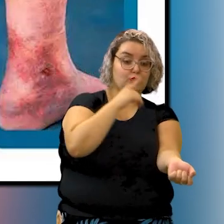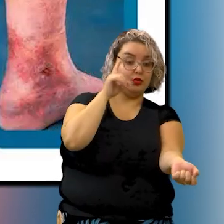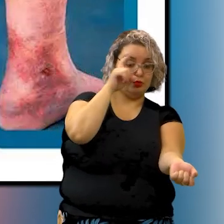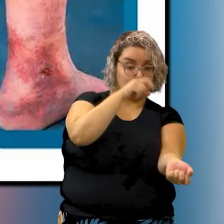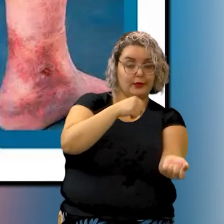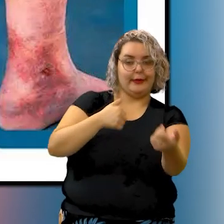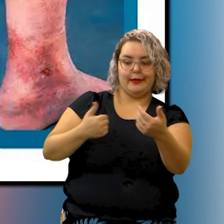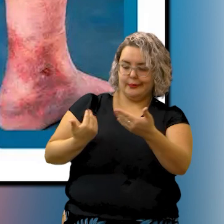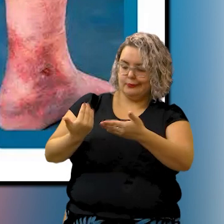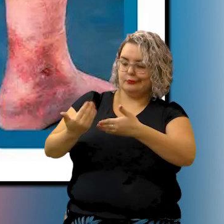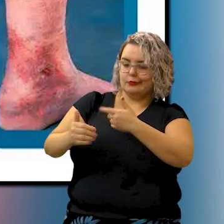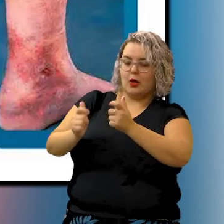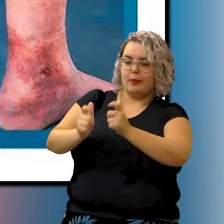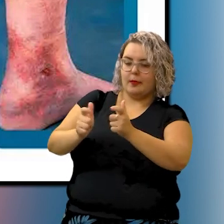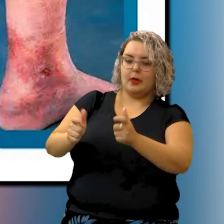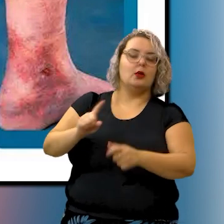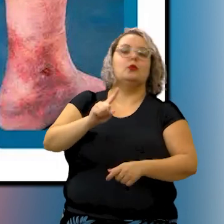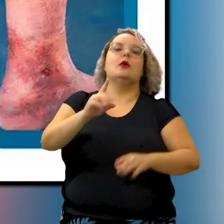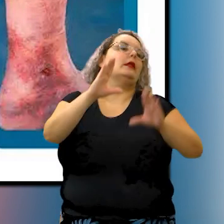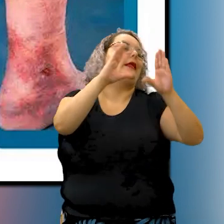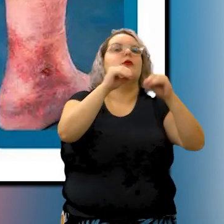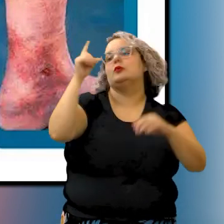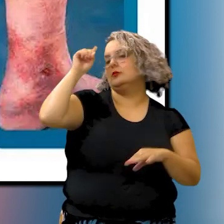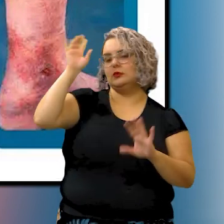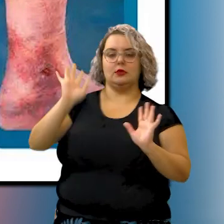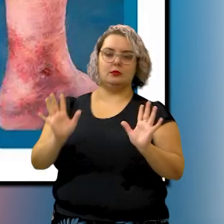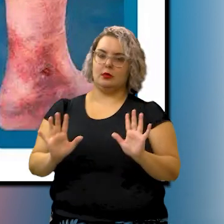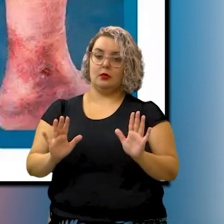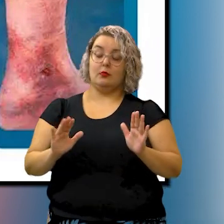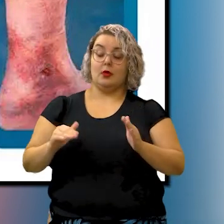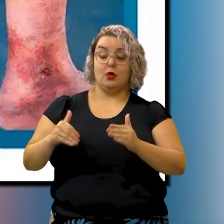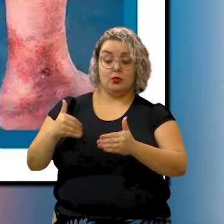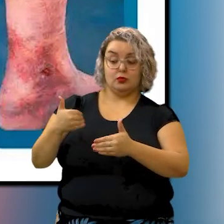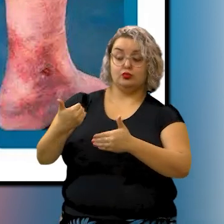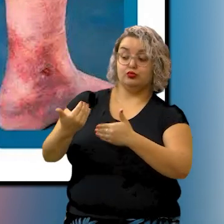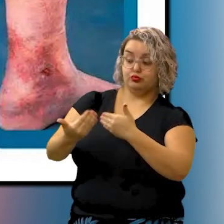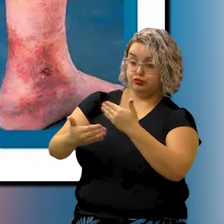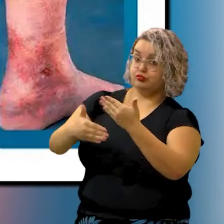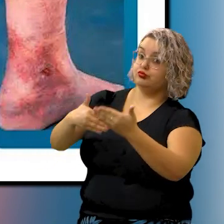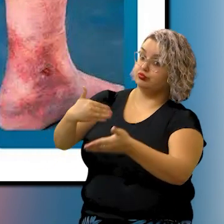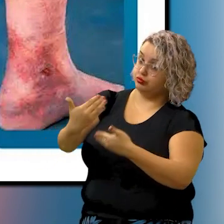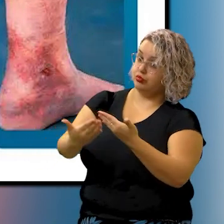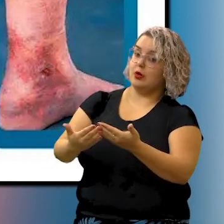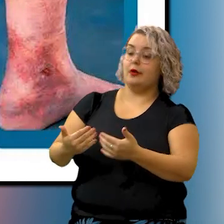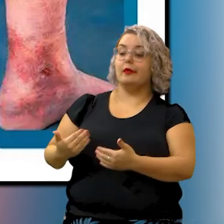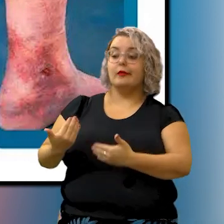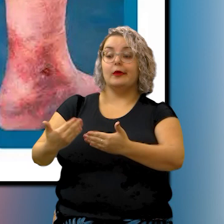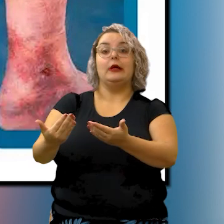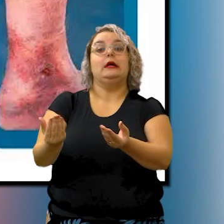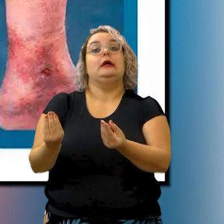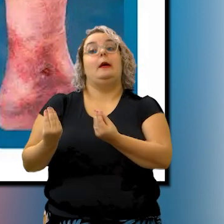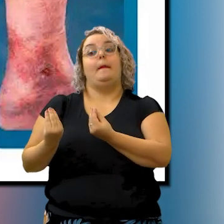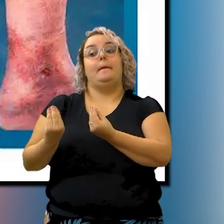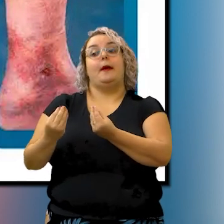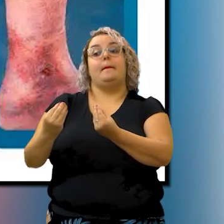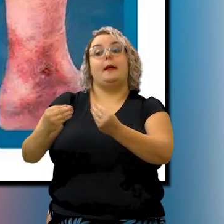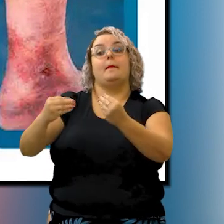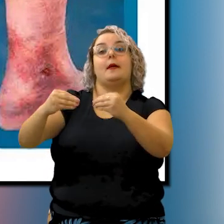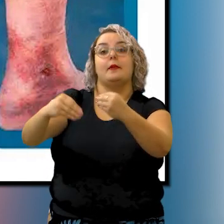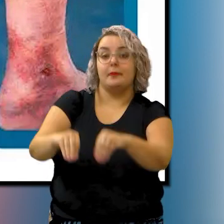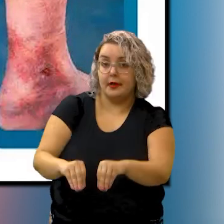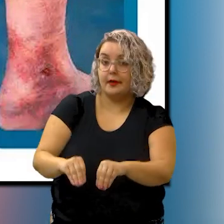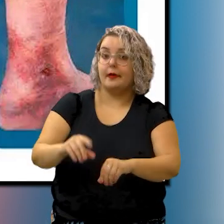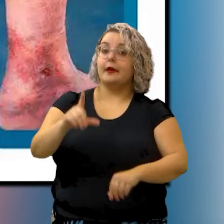forma crônica, né? Que não é de repente e que vai acontecer ao longo do tempo e provavelmente piorar ao longo do tempo. Então, quem